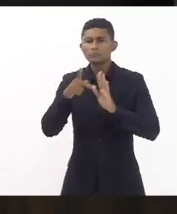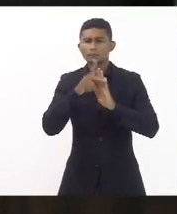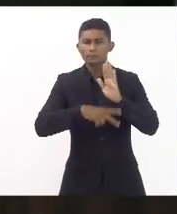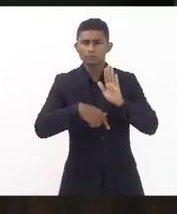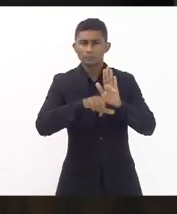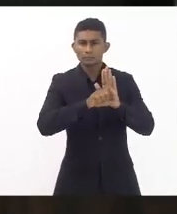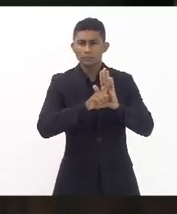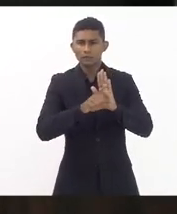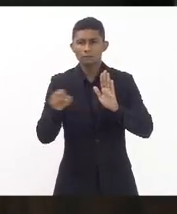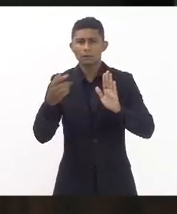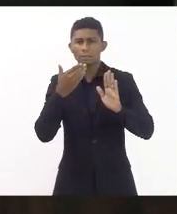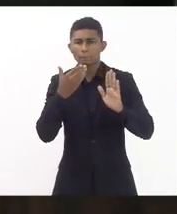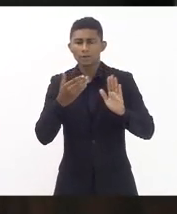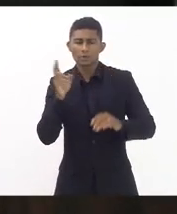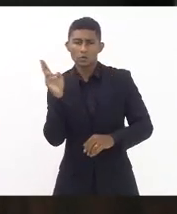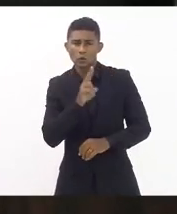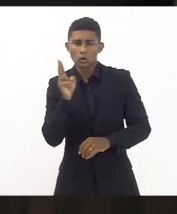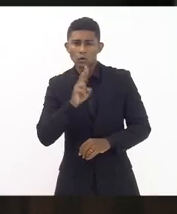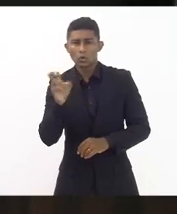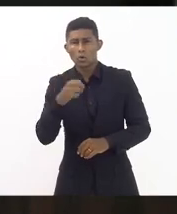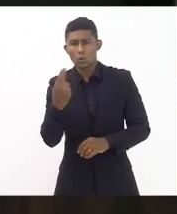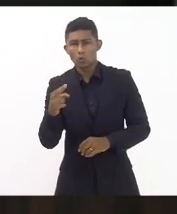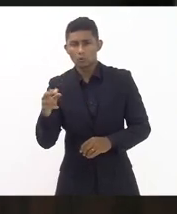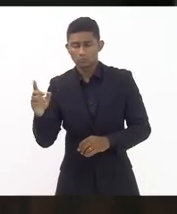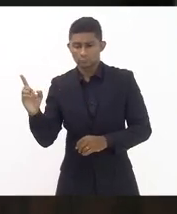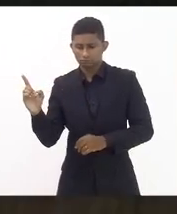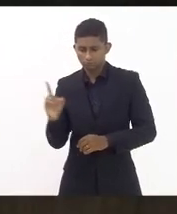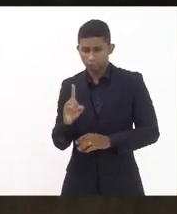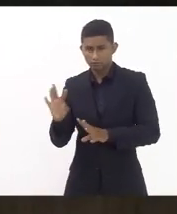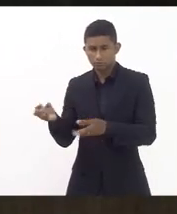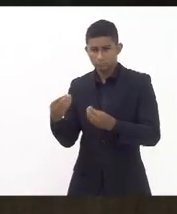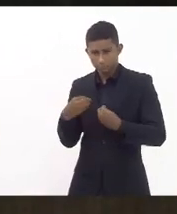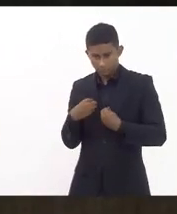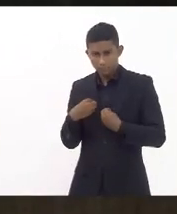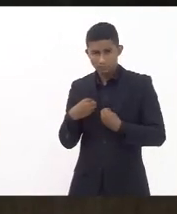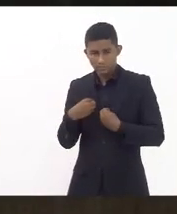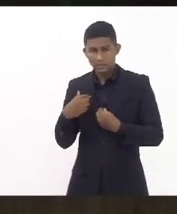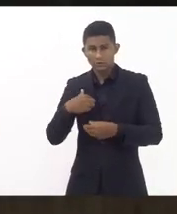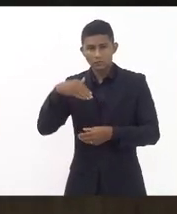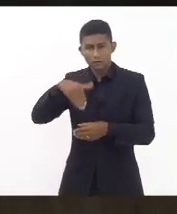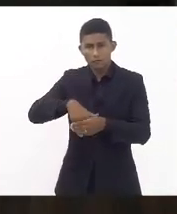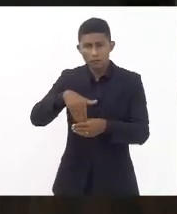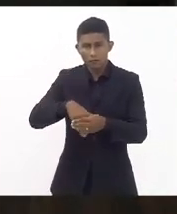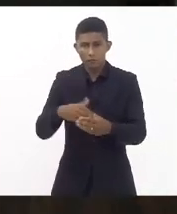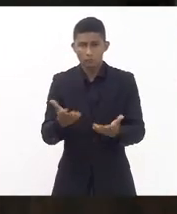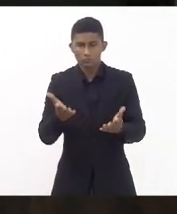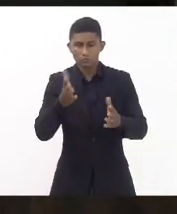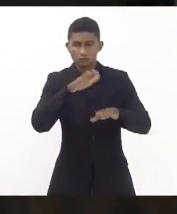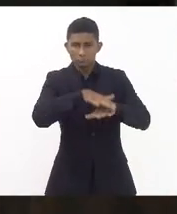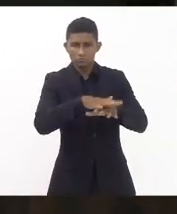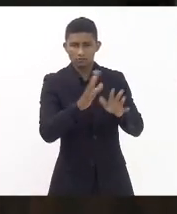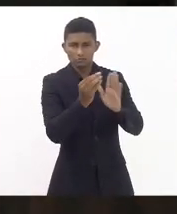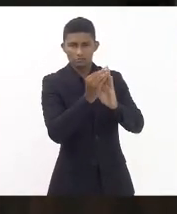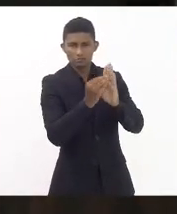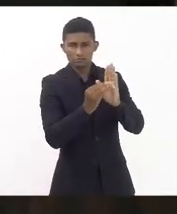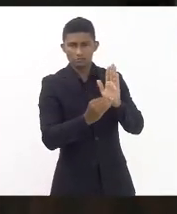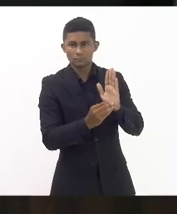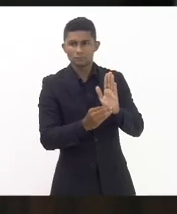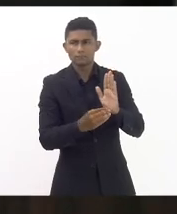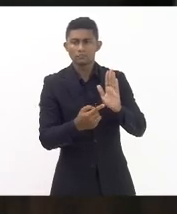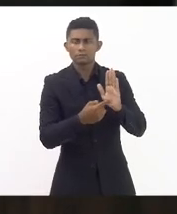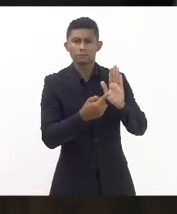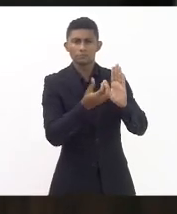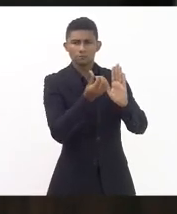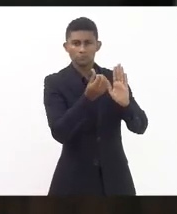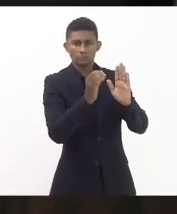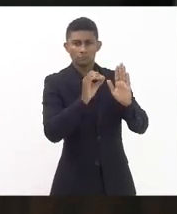a urgência todos ou traz com... aqui a inclusão, que eu voto. Tá, todos estão com urgência. Já. Os dois então, PLs. 60 de